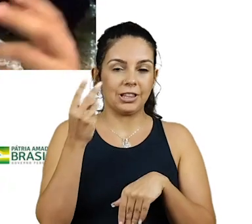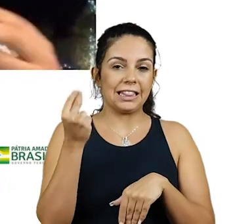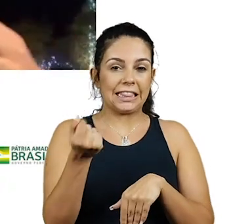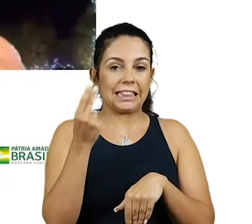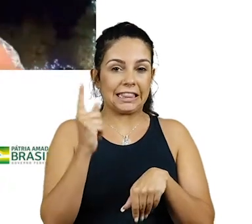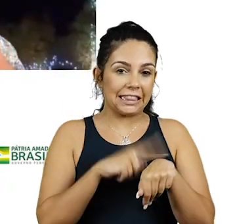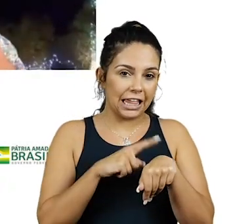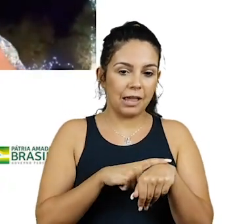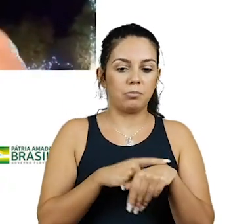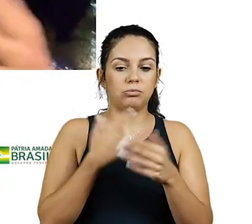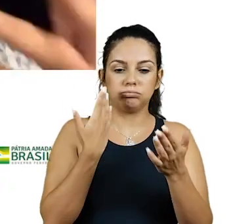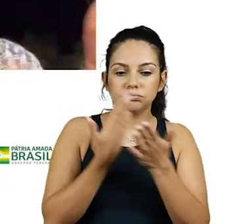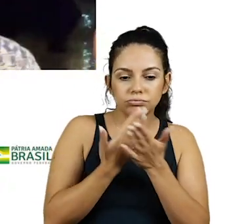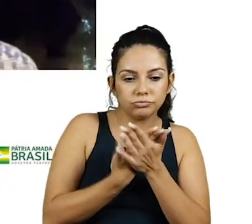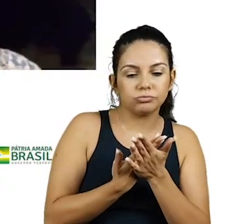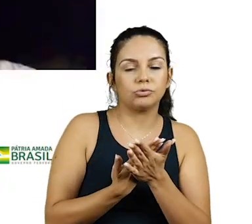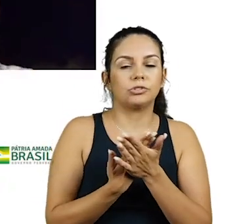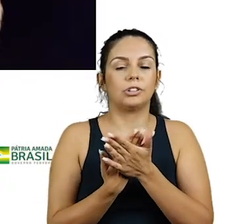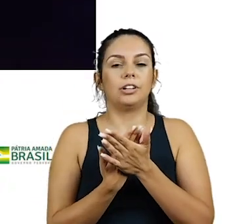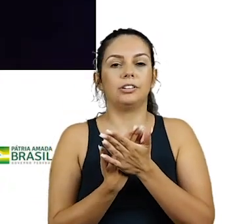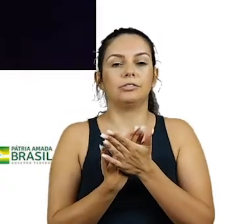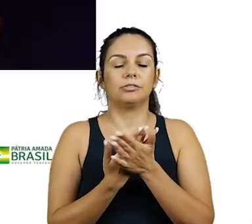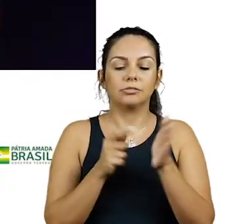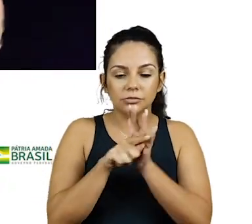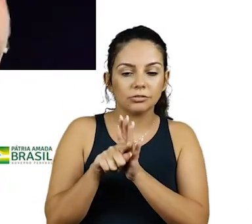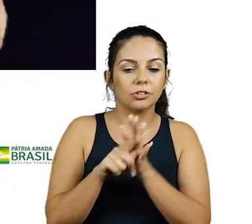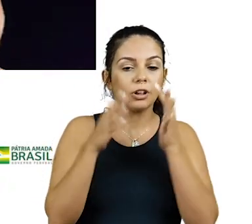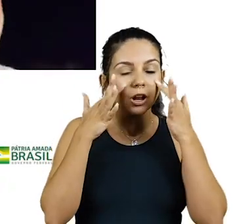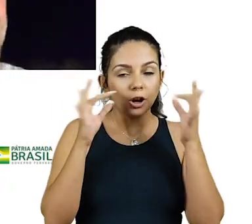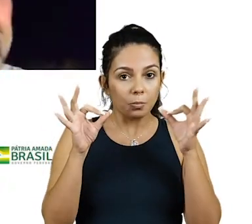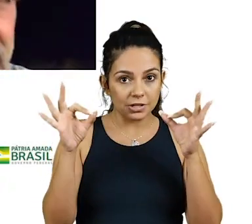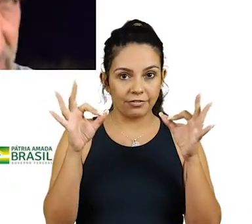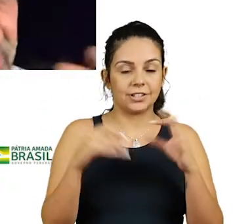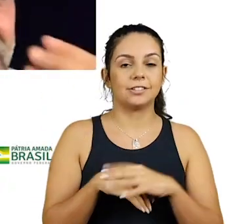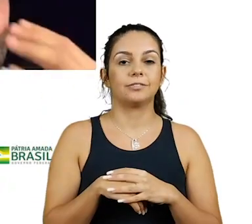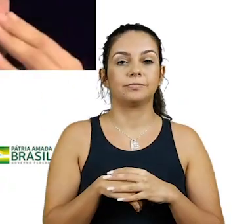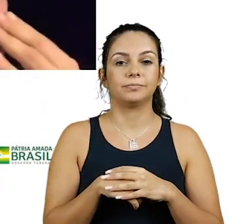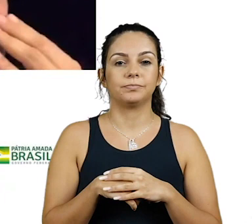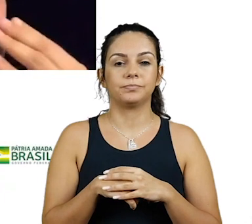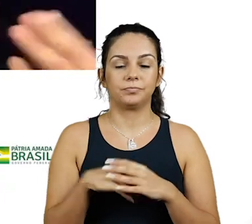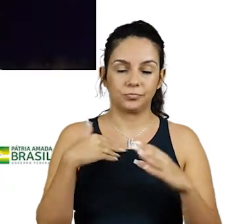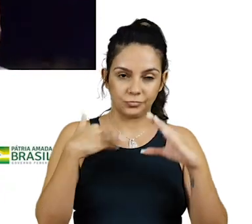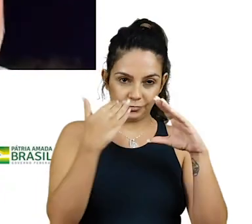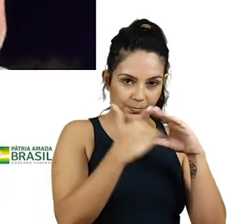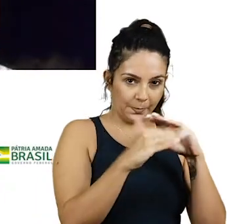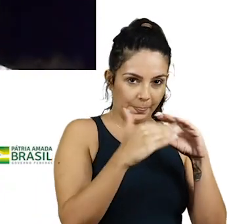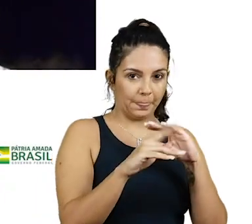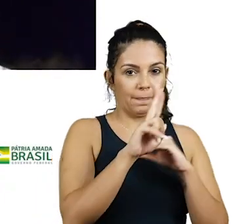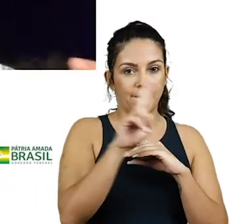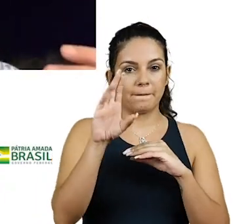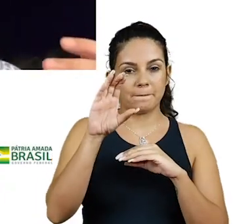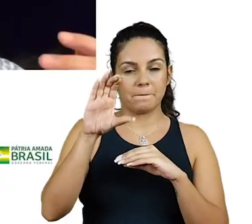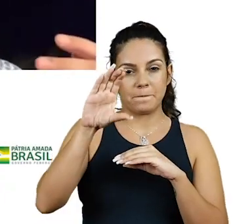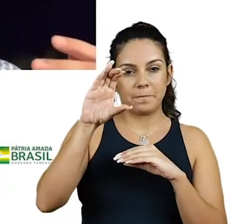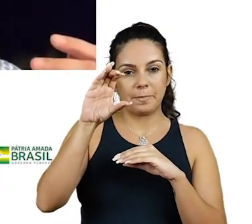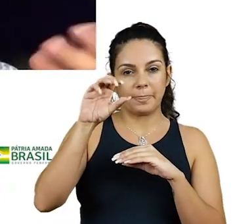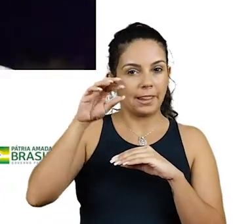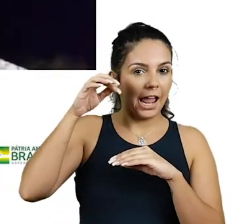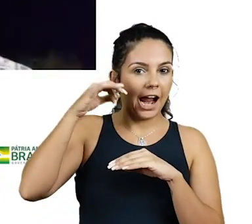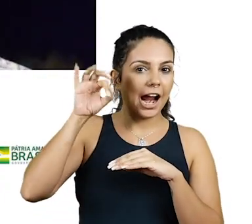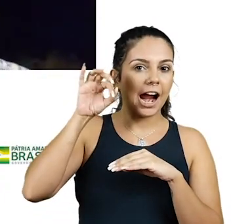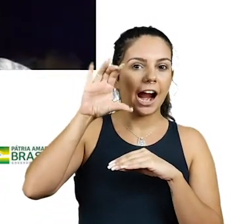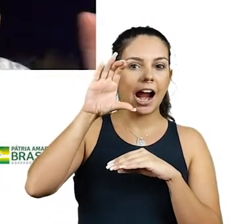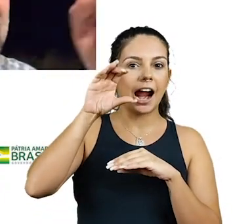tempo na elaboração e na observação. Esse eu te mandei com certeza, é um que chama-se Campainha,